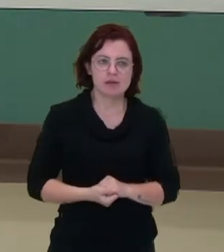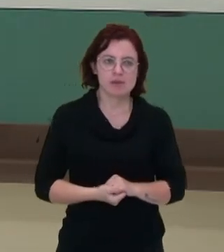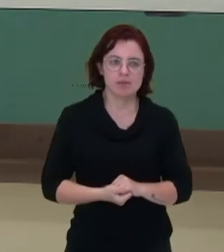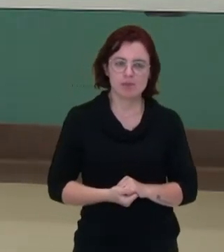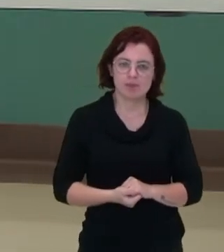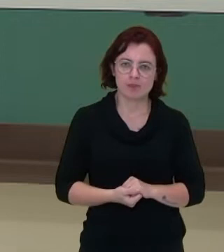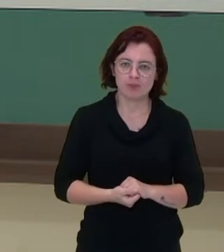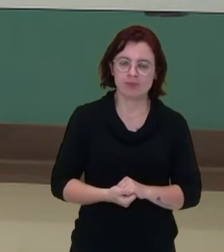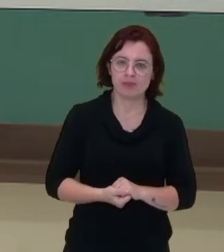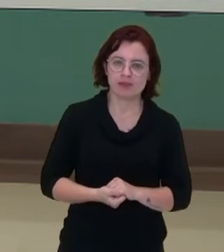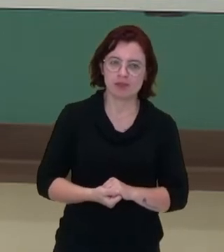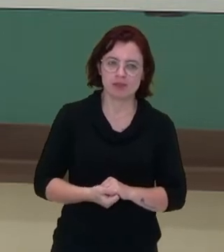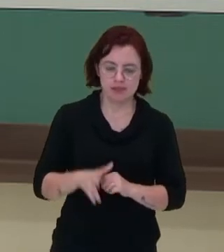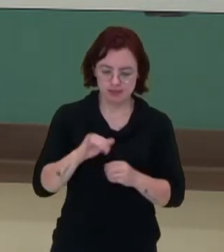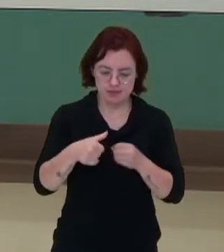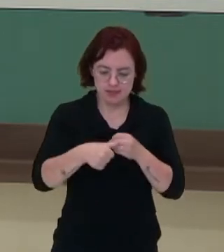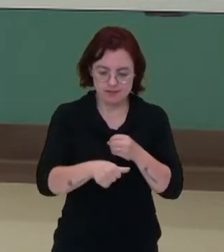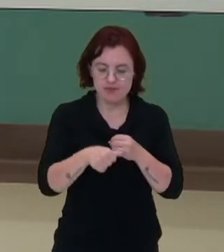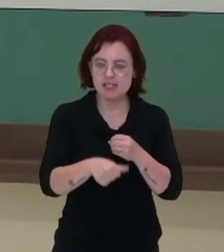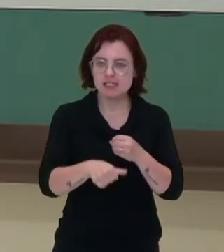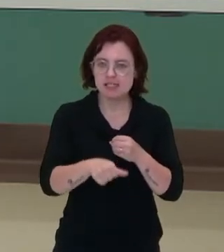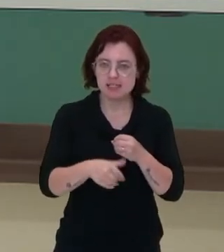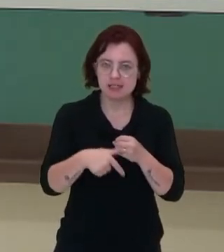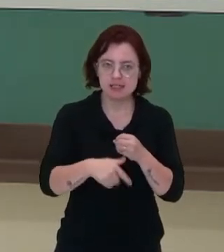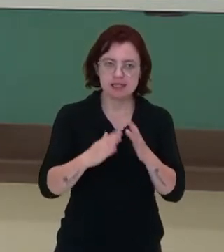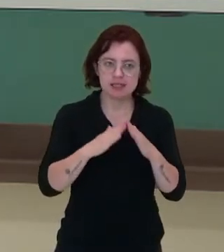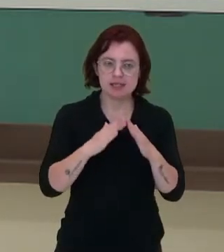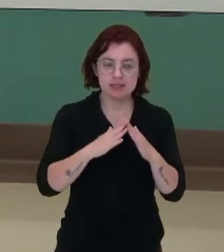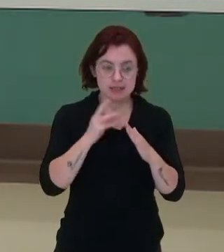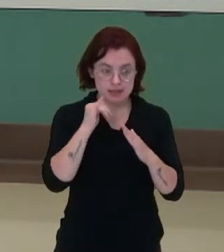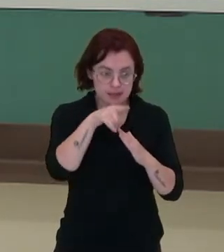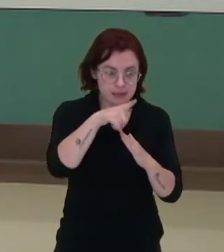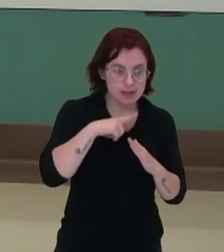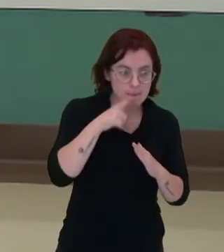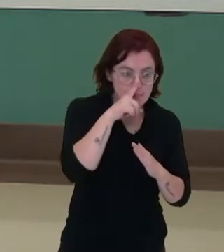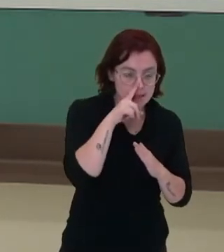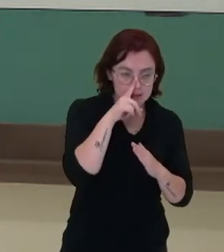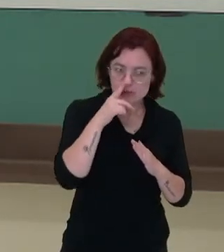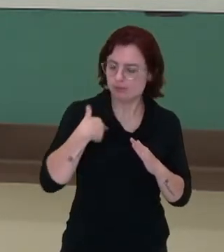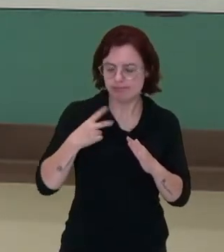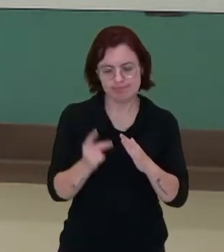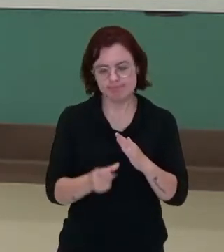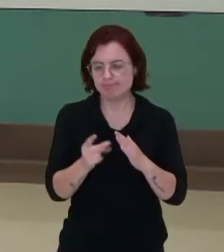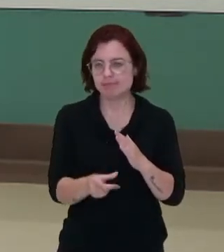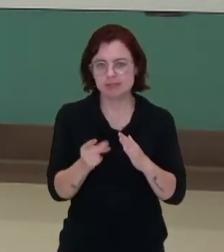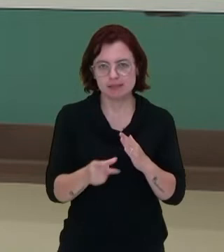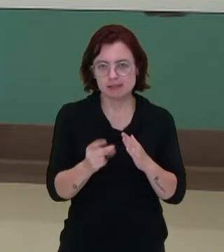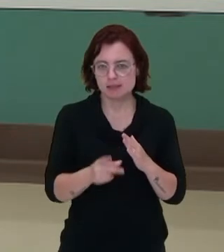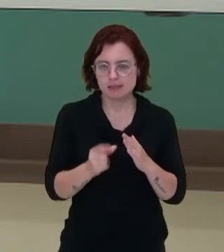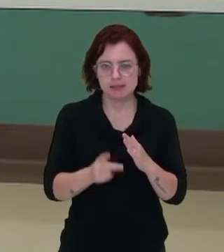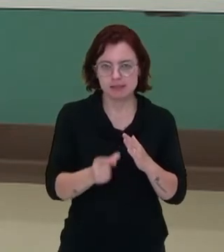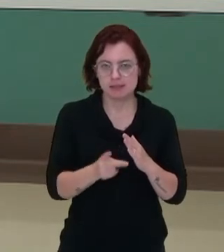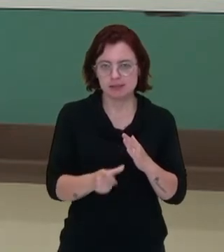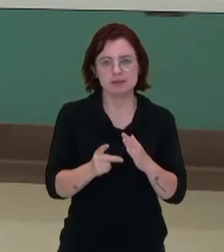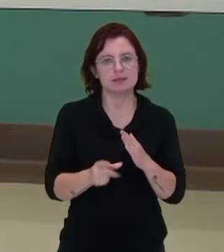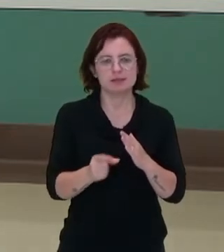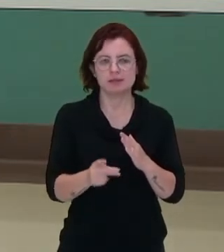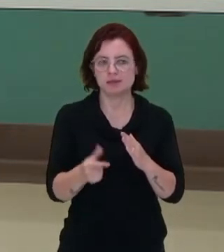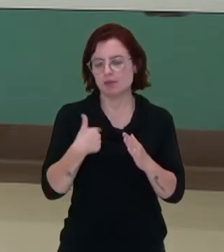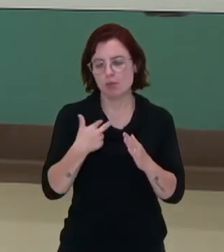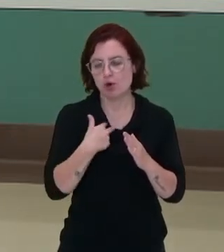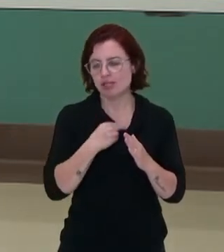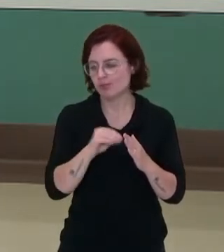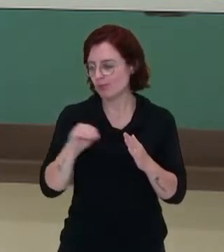peça, ela vai ficar fixada ali naquela casa, enquanto o meu adversário manter a peça dele atacando, eu não vou